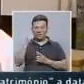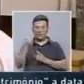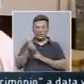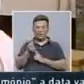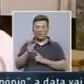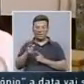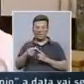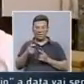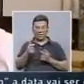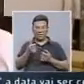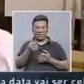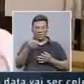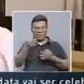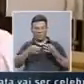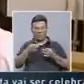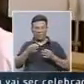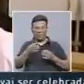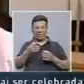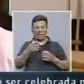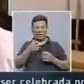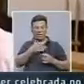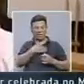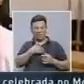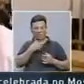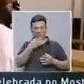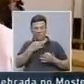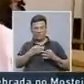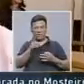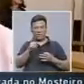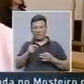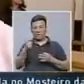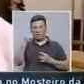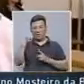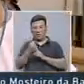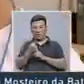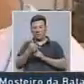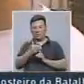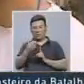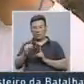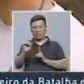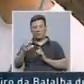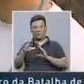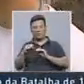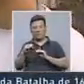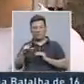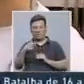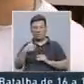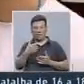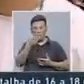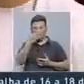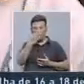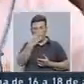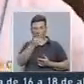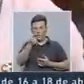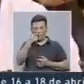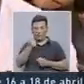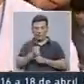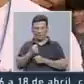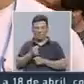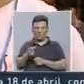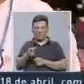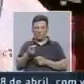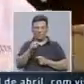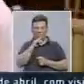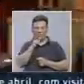de hardware, de desafios mesmo físicos, desafios a nível de software. Temos, de facto, muita gente a trabalhar nisso, mas como pode ver, é um